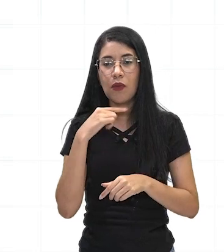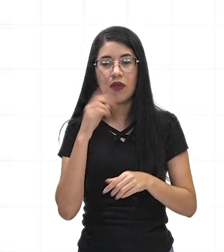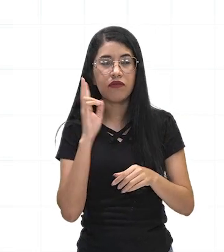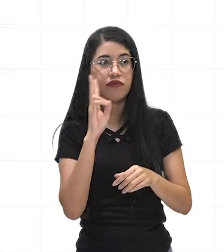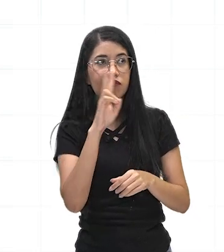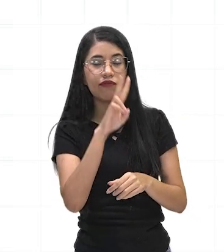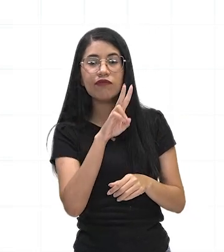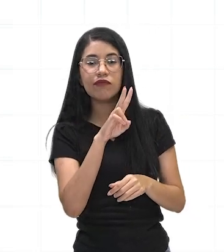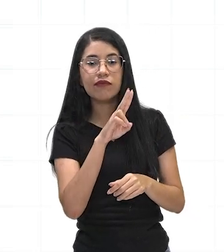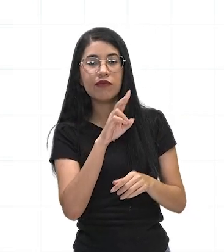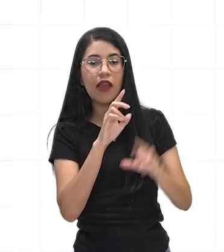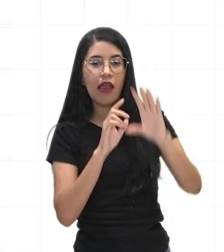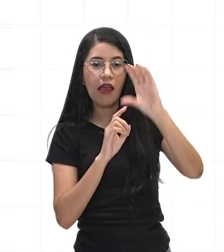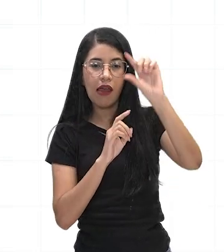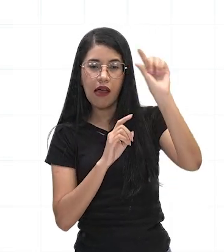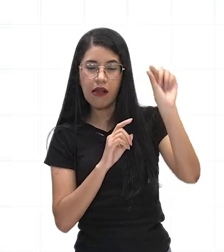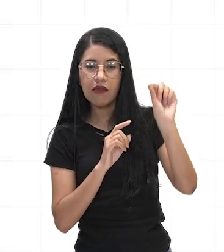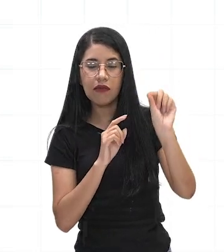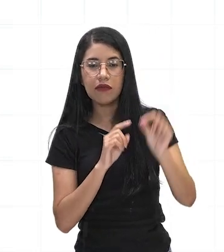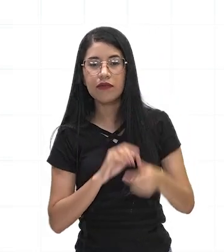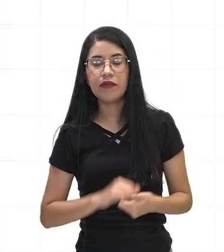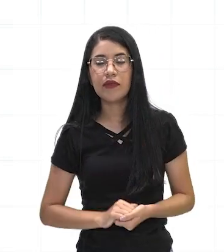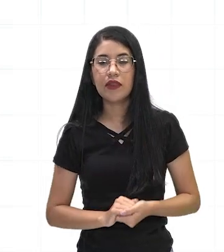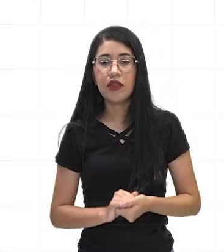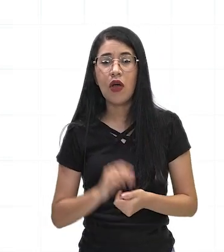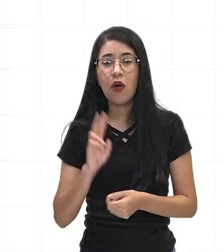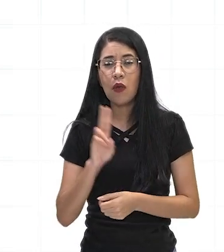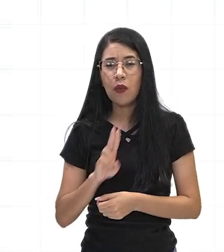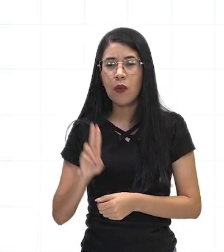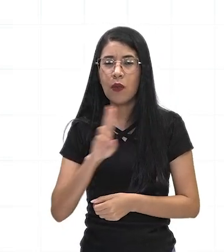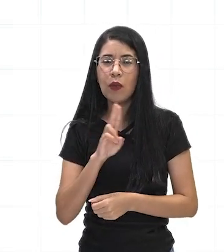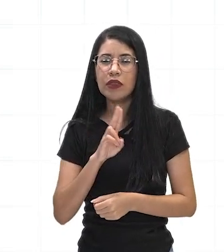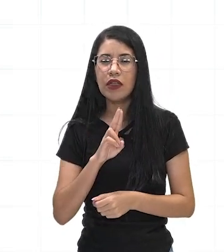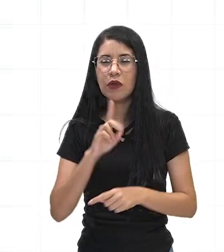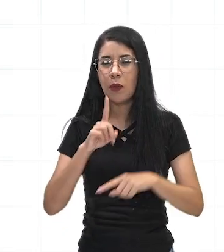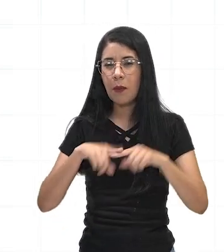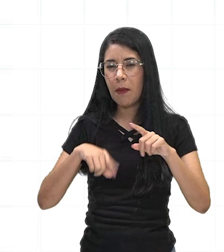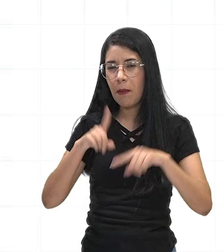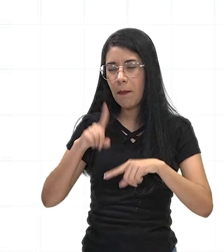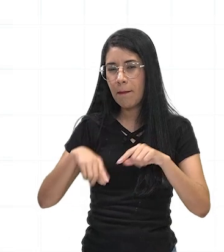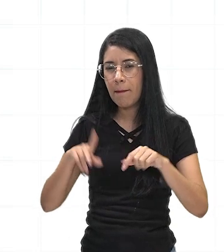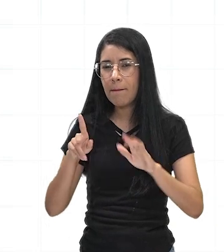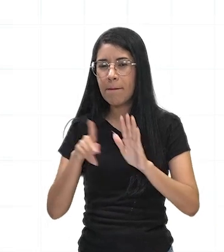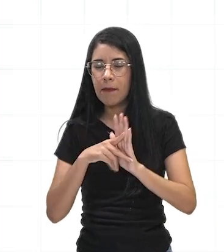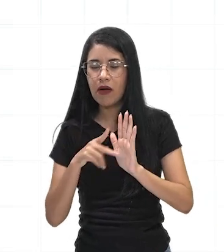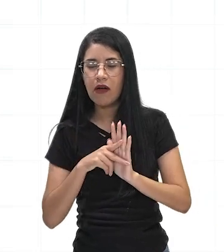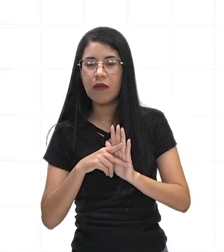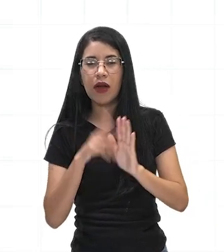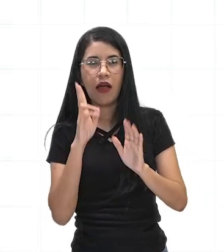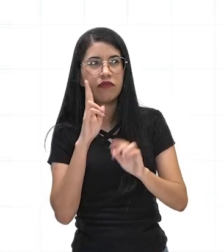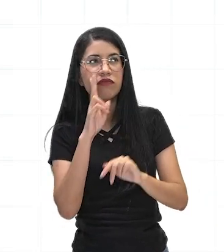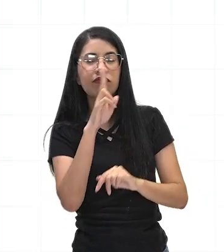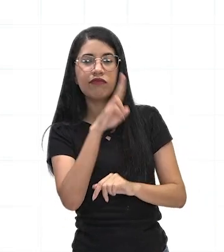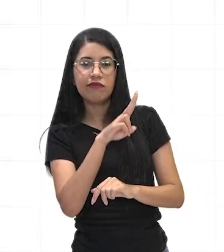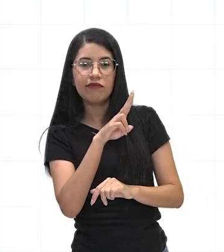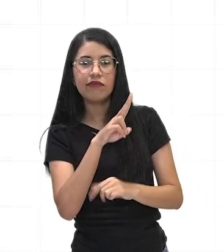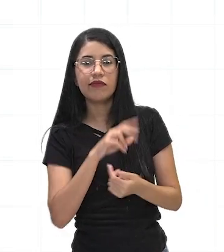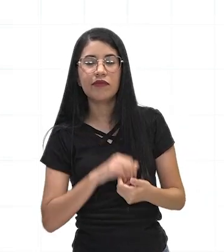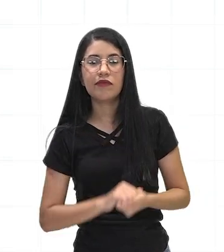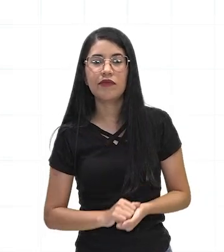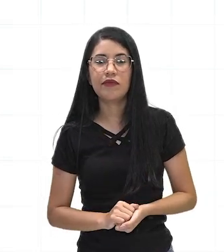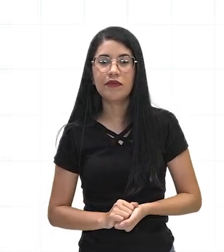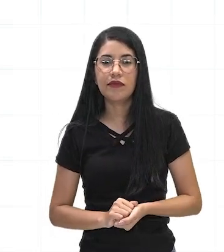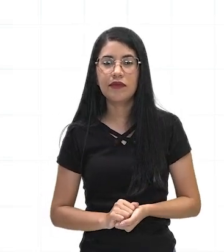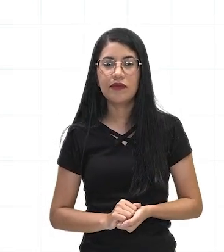lua a olho nu do planeta Terra, né? Somente utilizando ali algum equipamento, né, de observação espacial que a gente vai